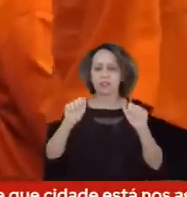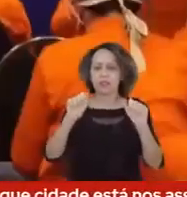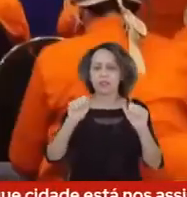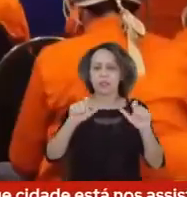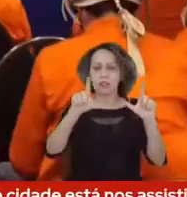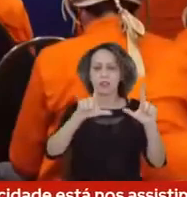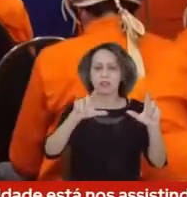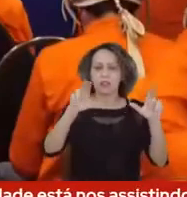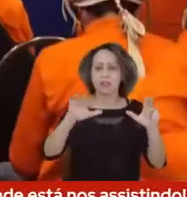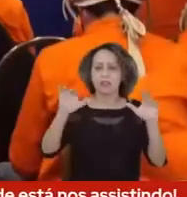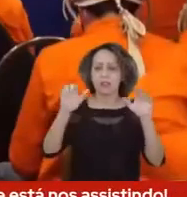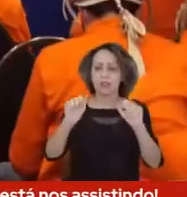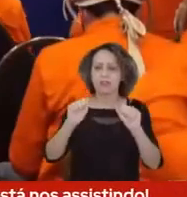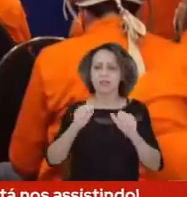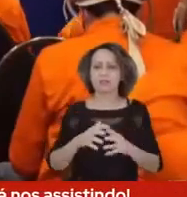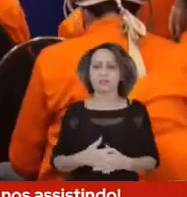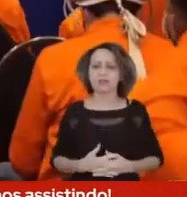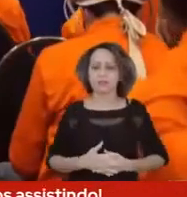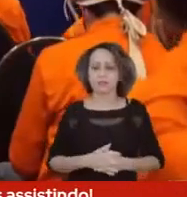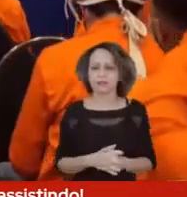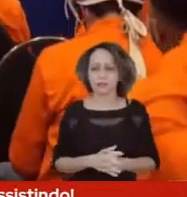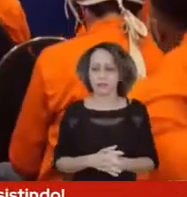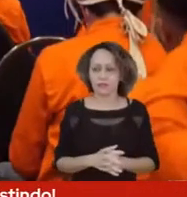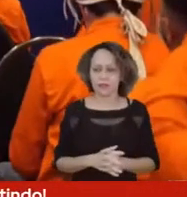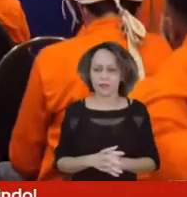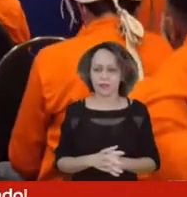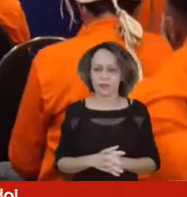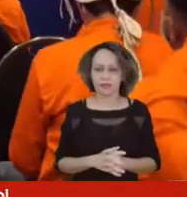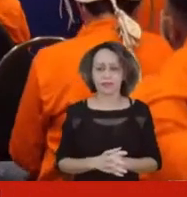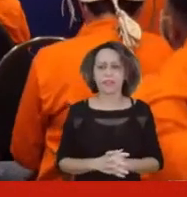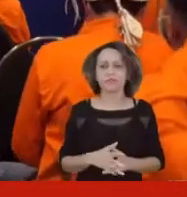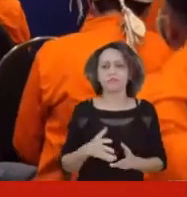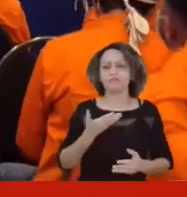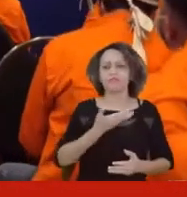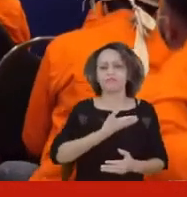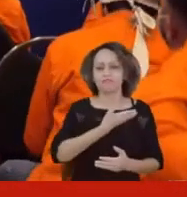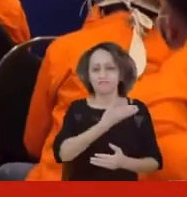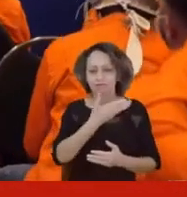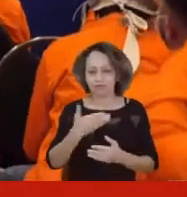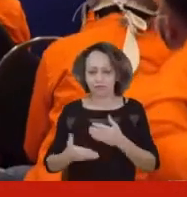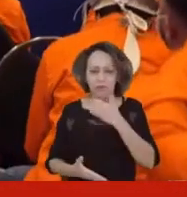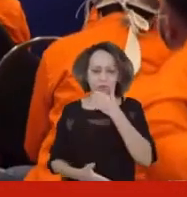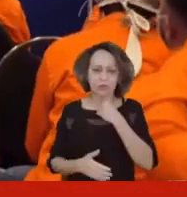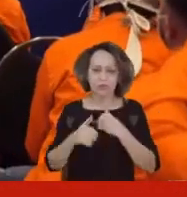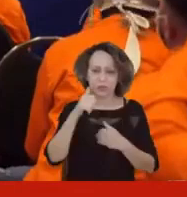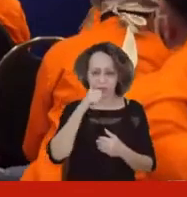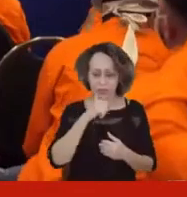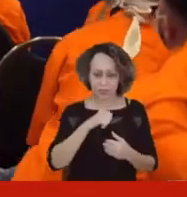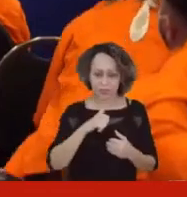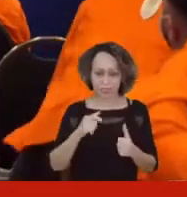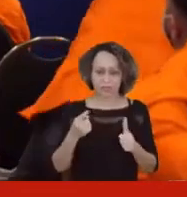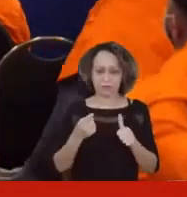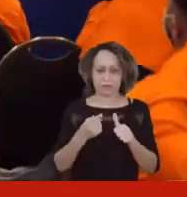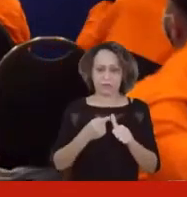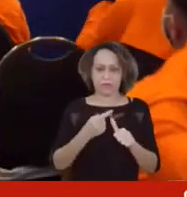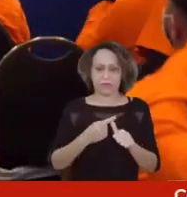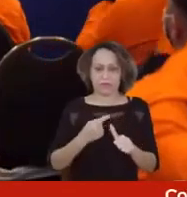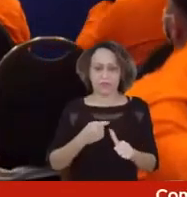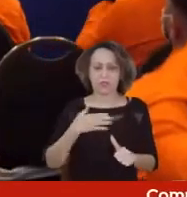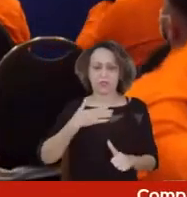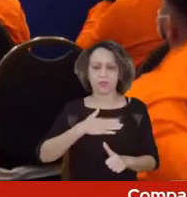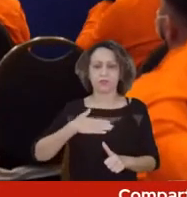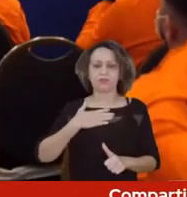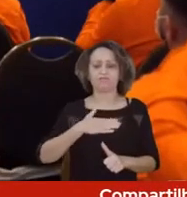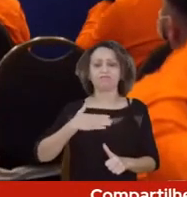companheiros e companheiras, primeiro eu queria chamar a atenção de vocês para uma